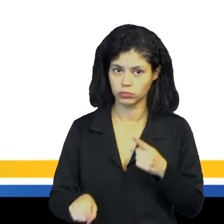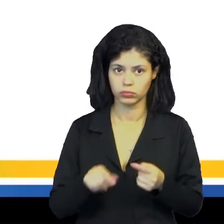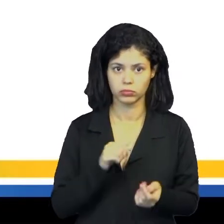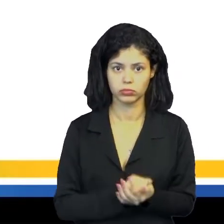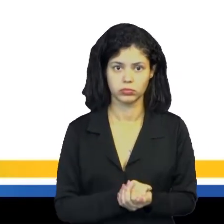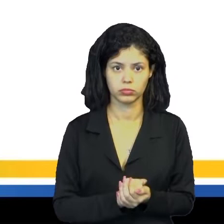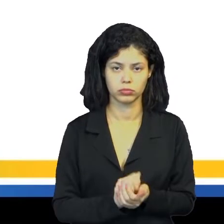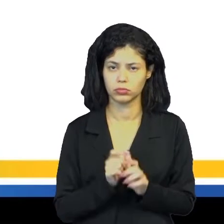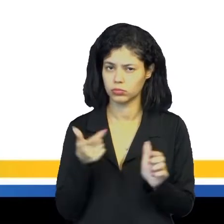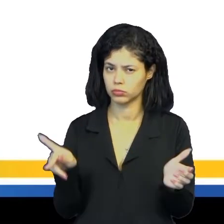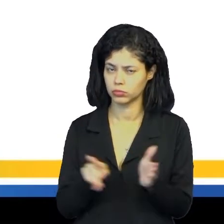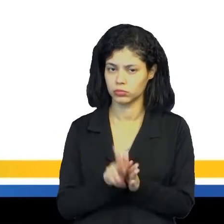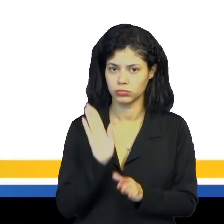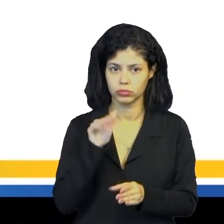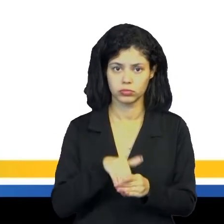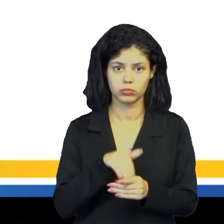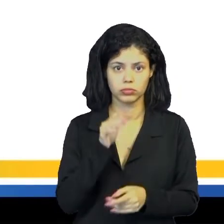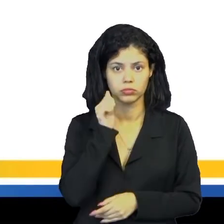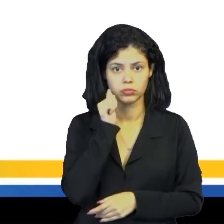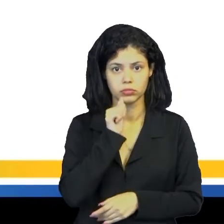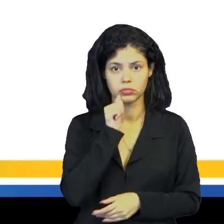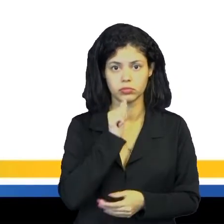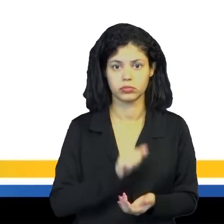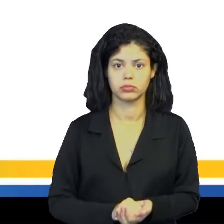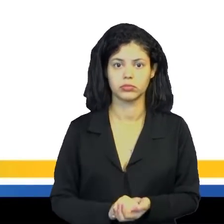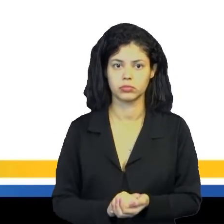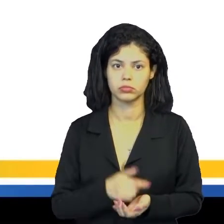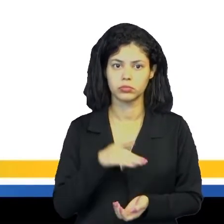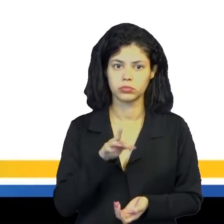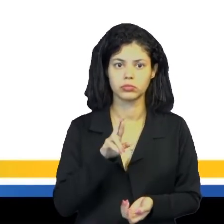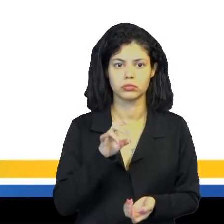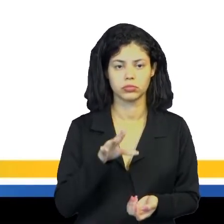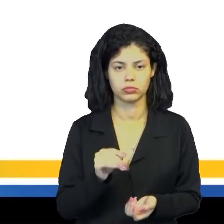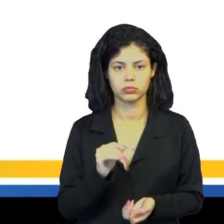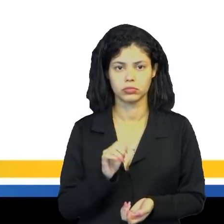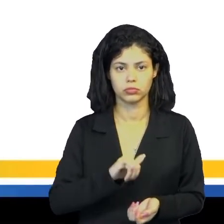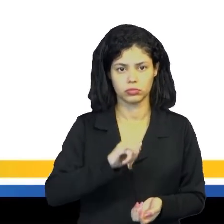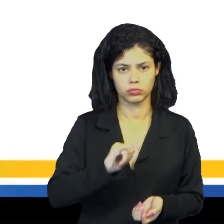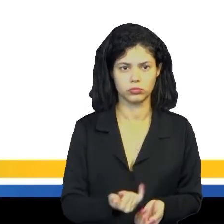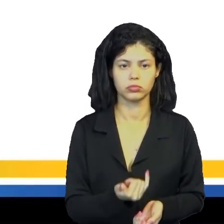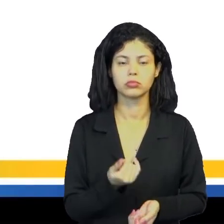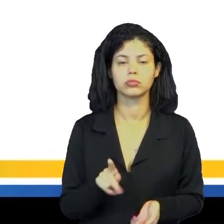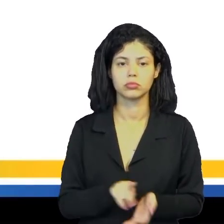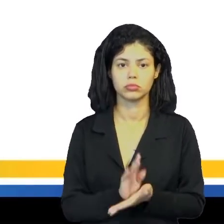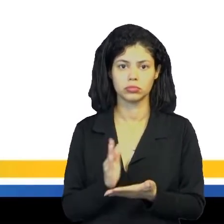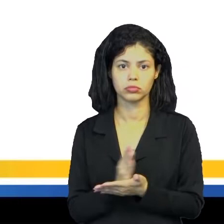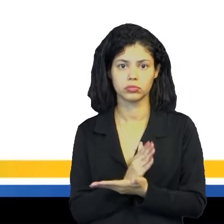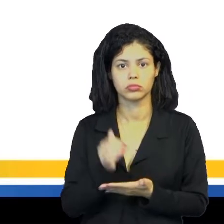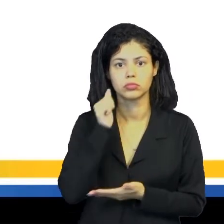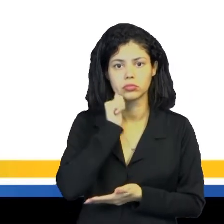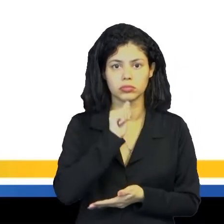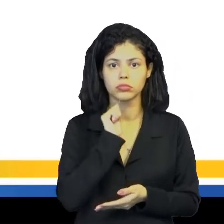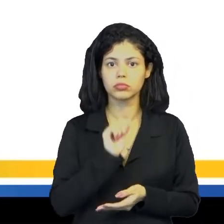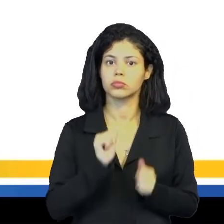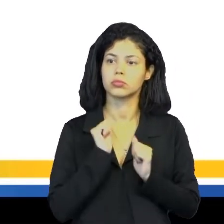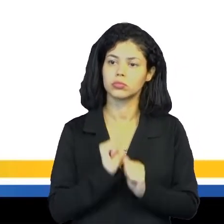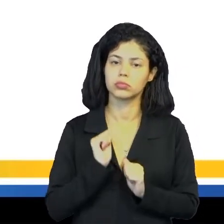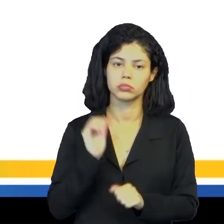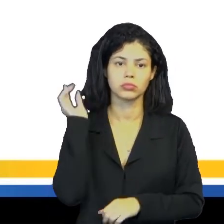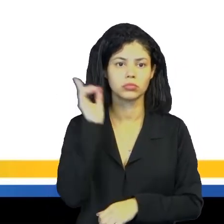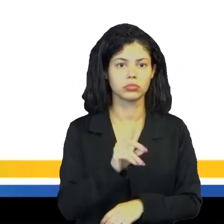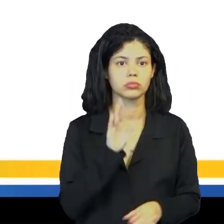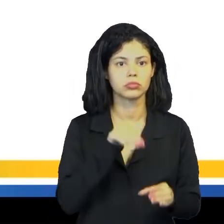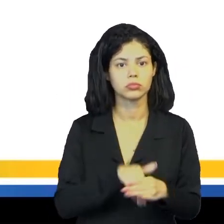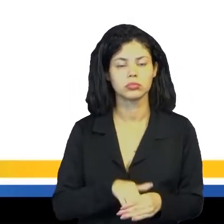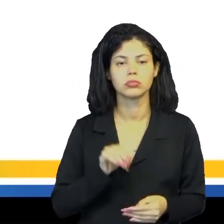proibia explicitamente o voto feminino. Então, essa brecha, foi aproveitada para que algumas mulheres solicitassem seu direito